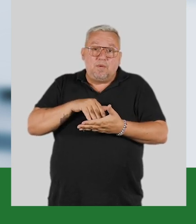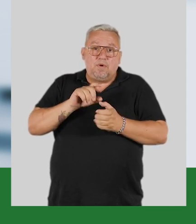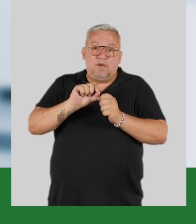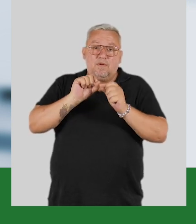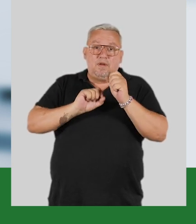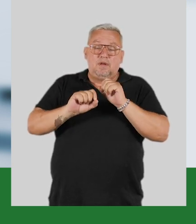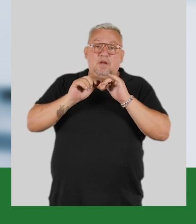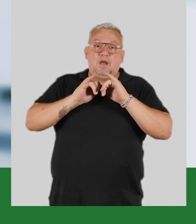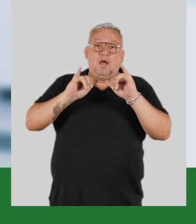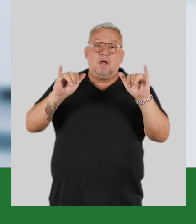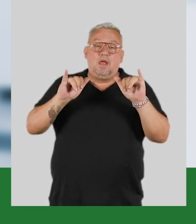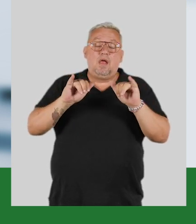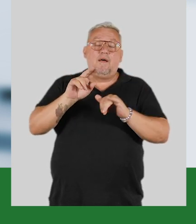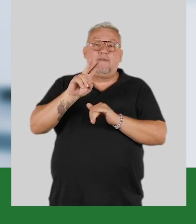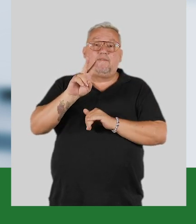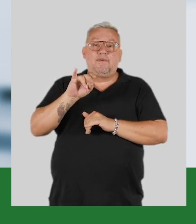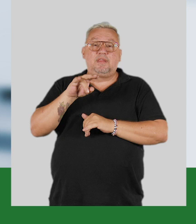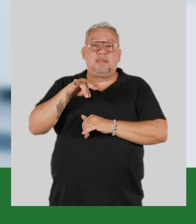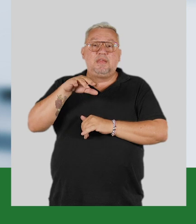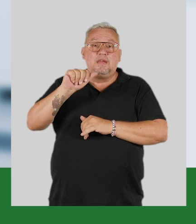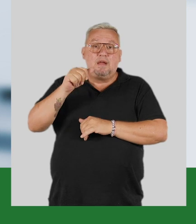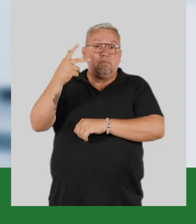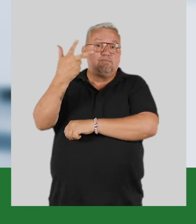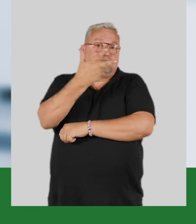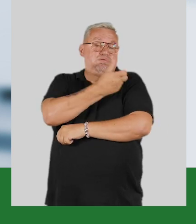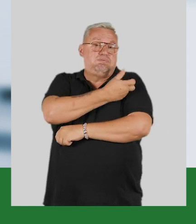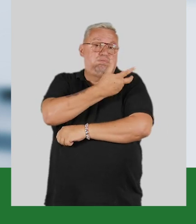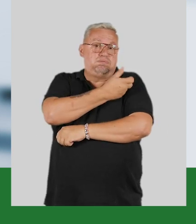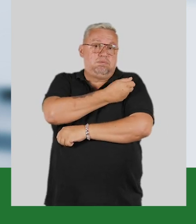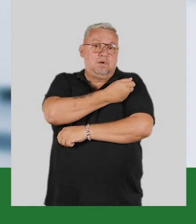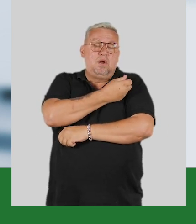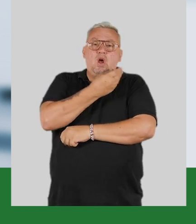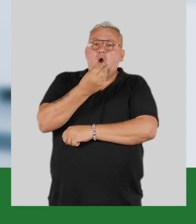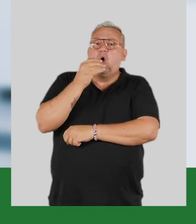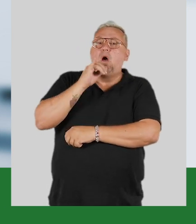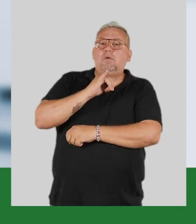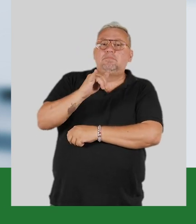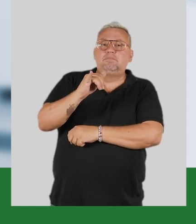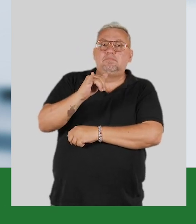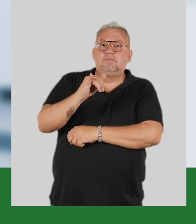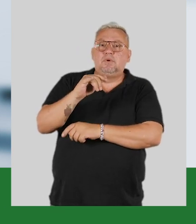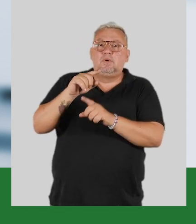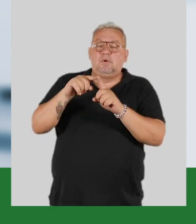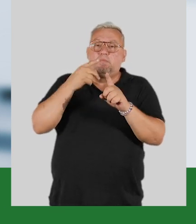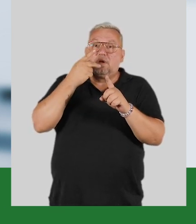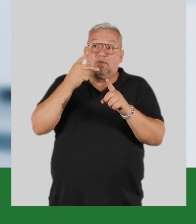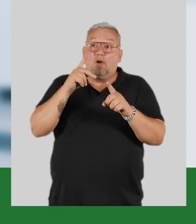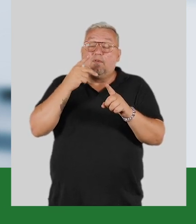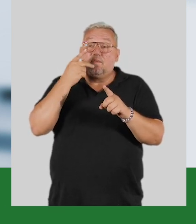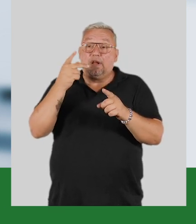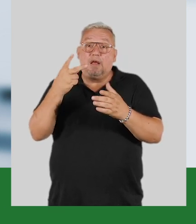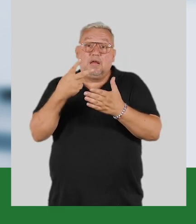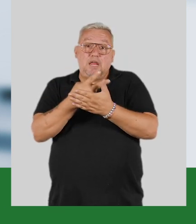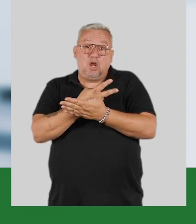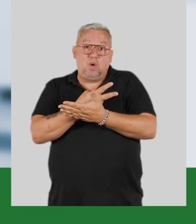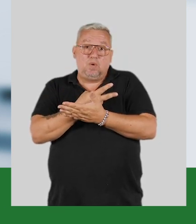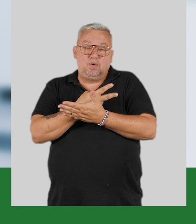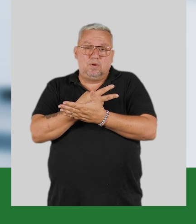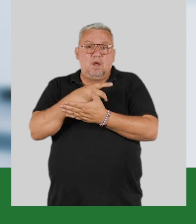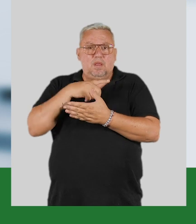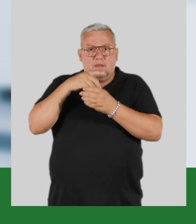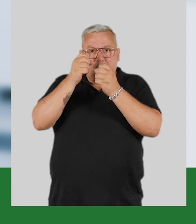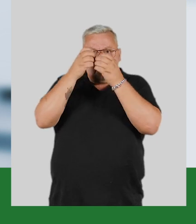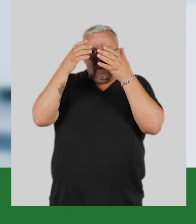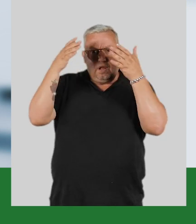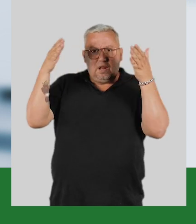notificar esta vacinação. A forma de se notificar é notificar como se fosse um erro de vacinação. Embora temos clareza de que